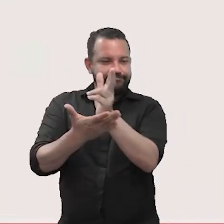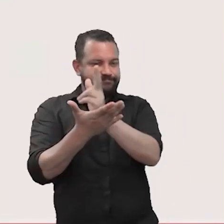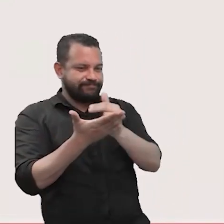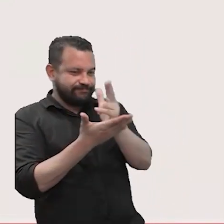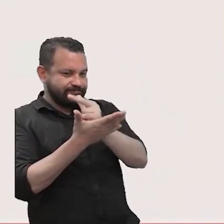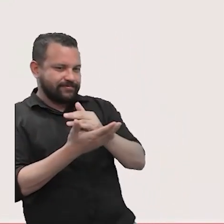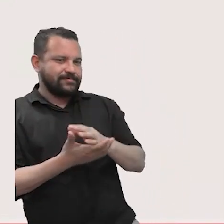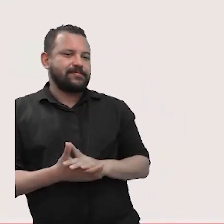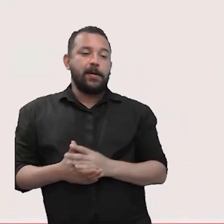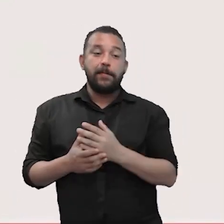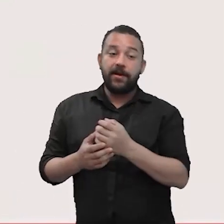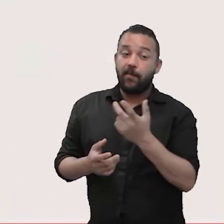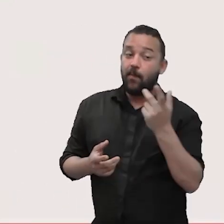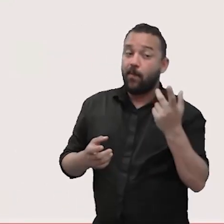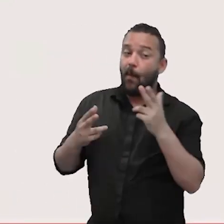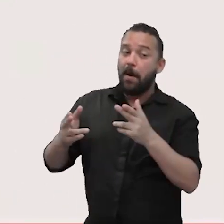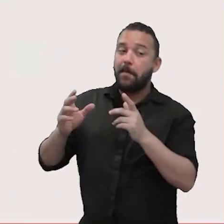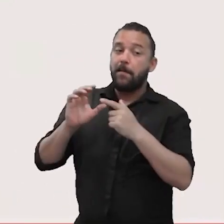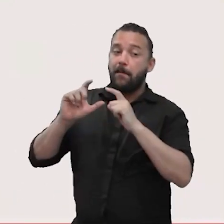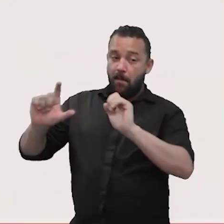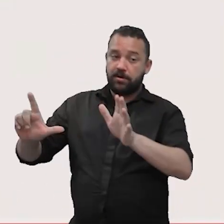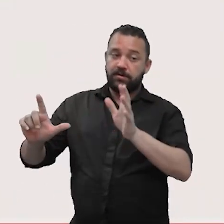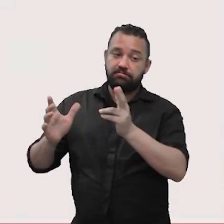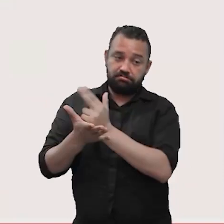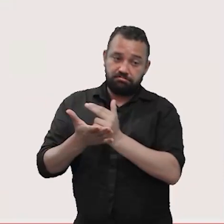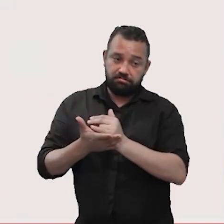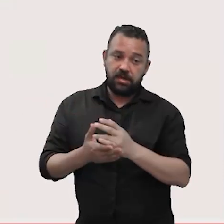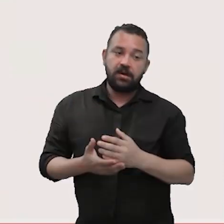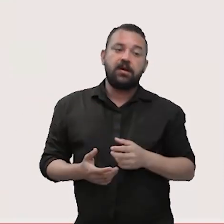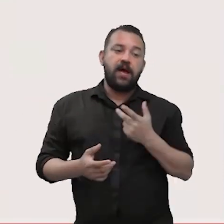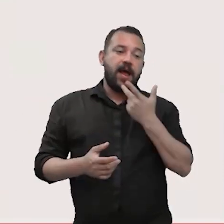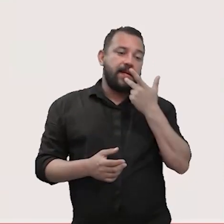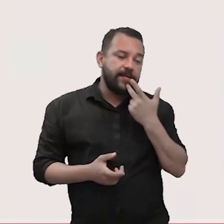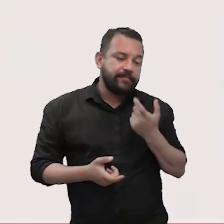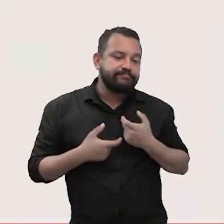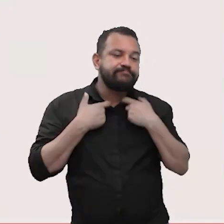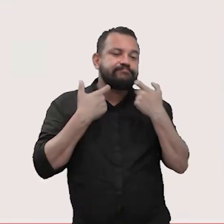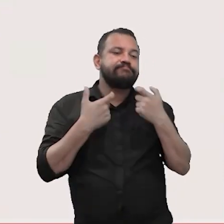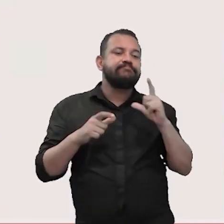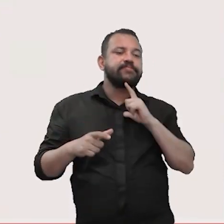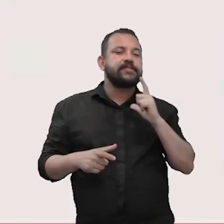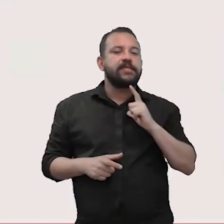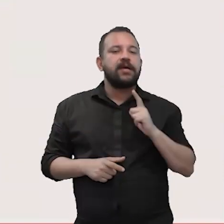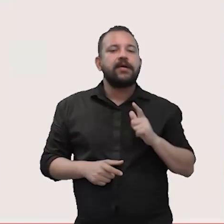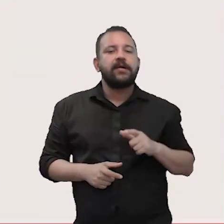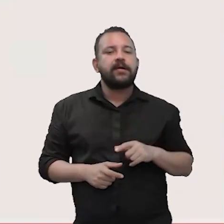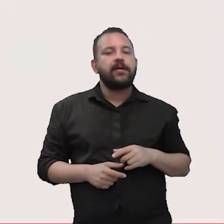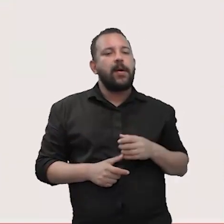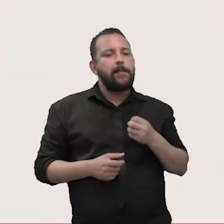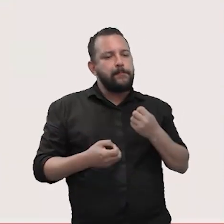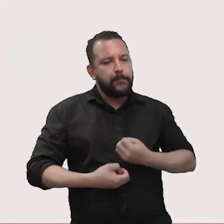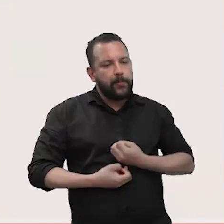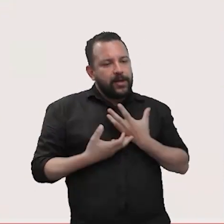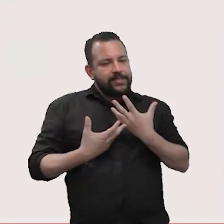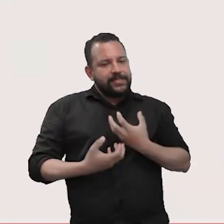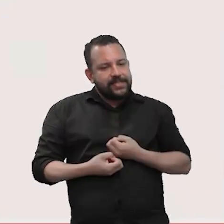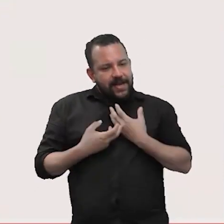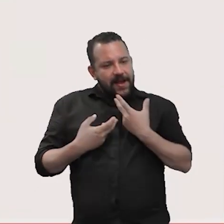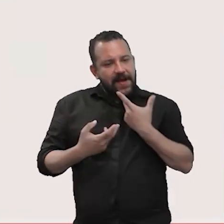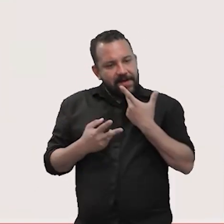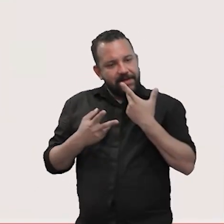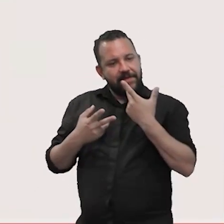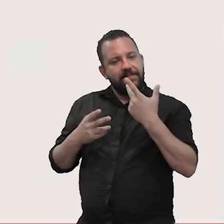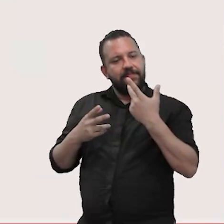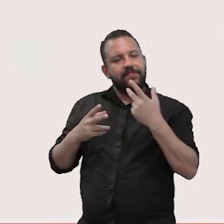imagem que eu mostrei. Na linguagem verbal, temos função metalinguística quando uma poesia, destaca aí,